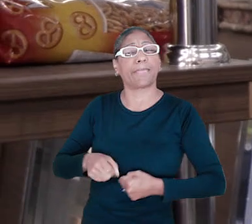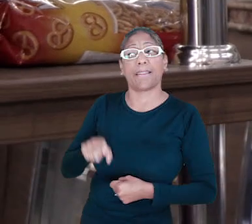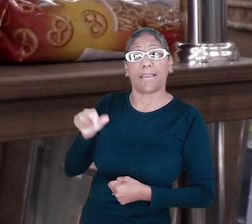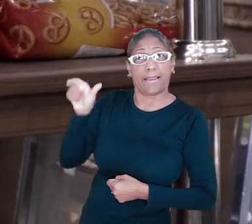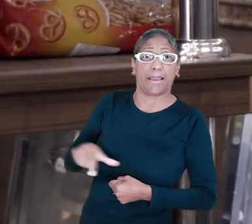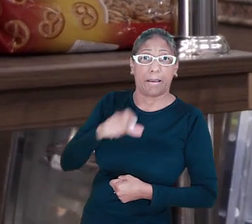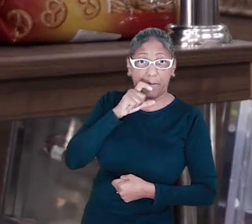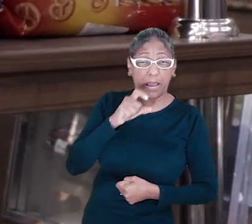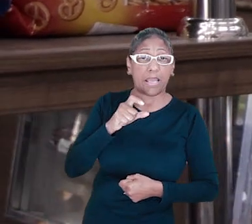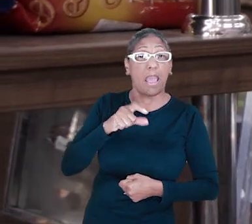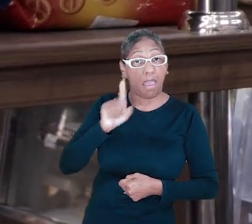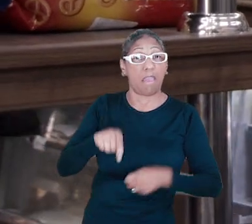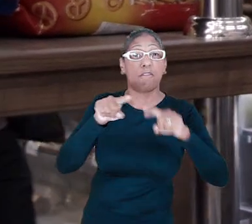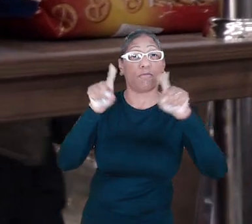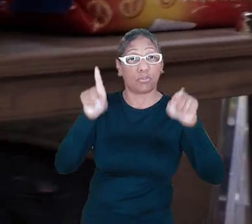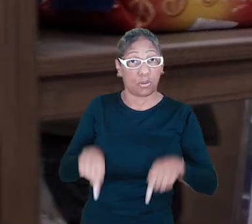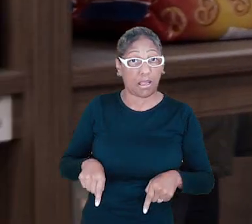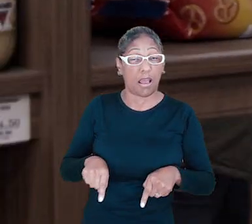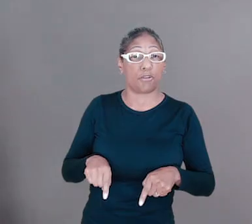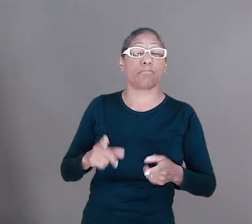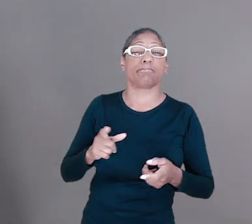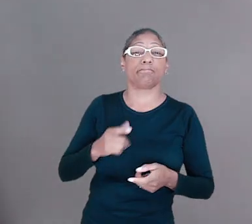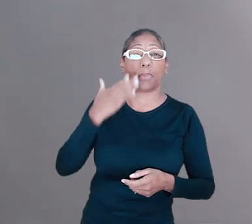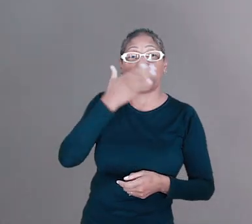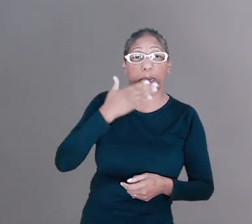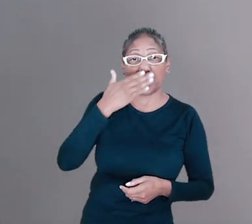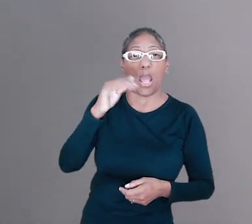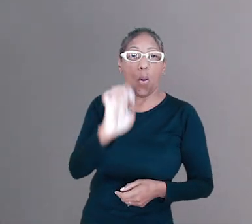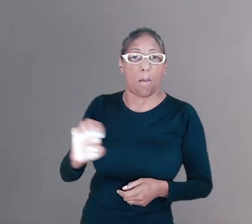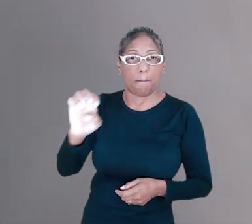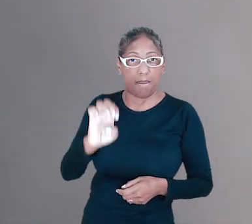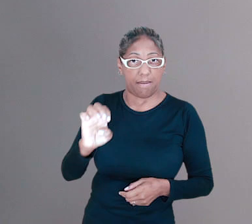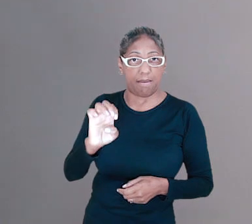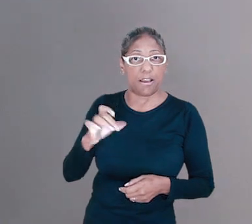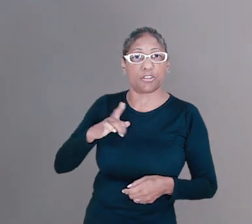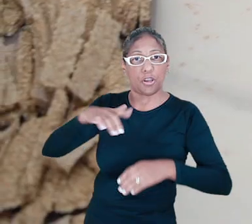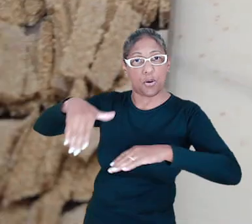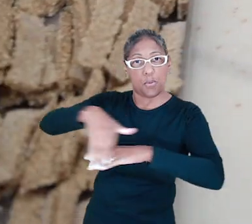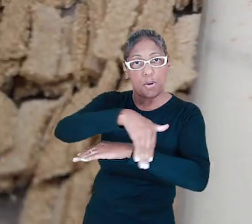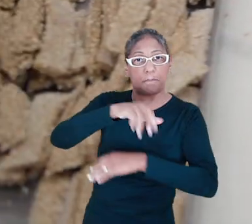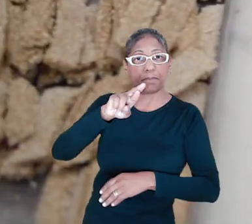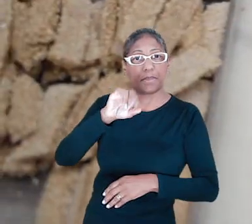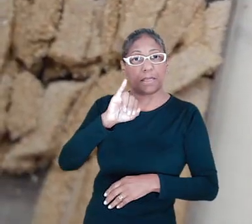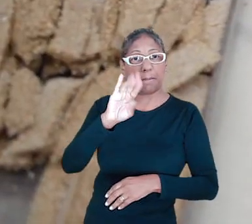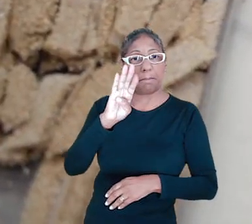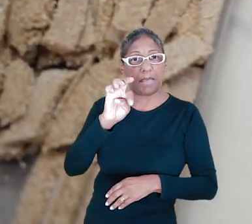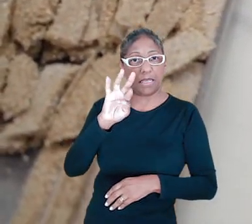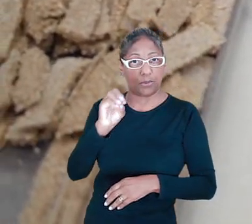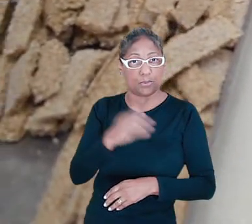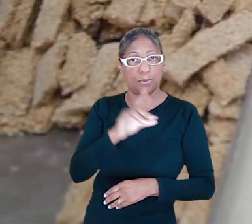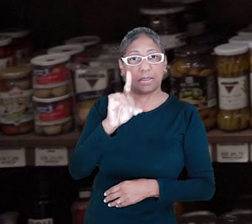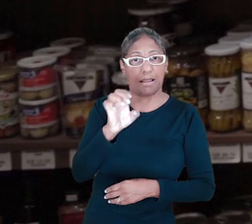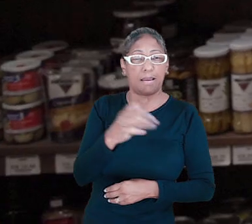né? Ele foi o funcionário da confeitaria europeia que se localizava na rua Ribeiro de